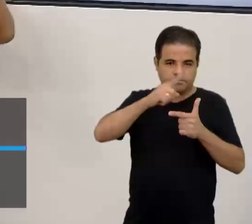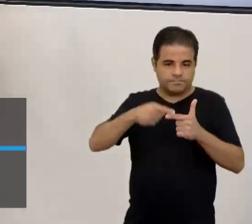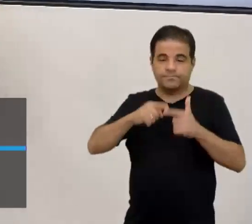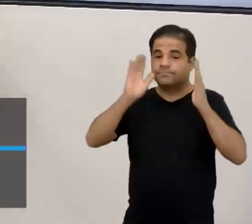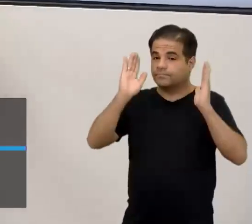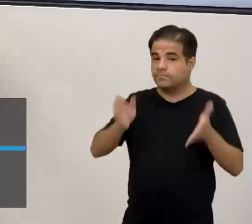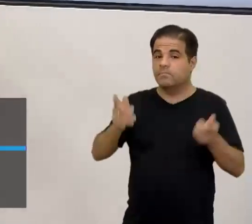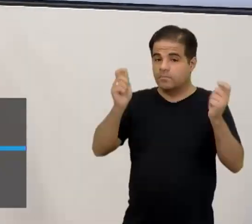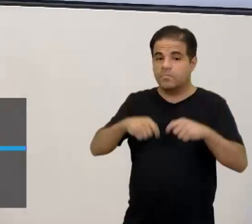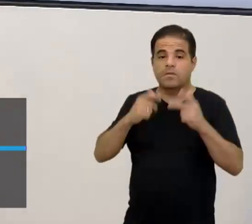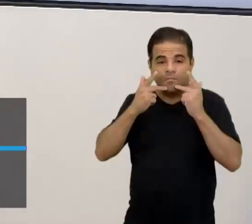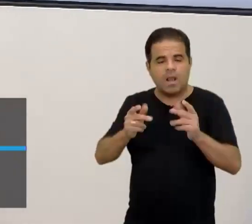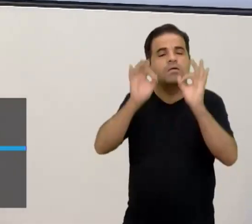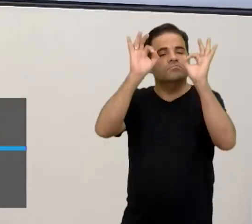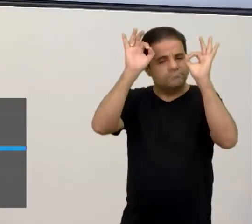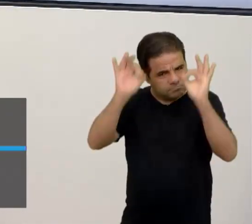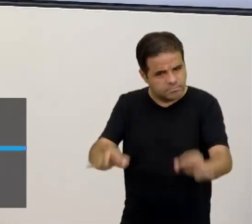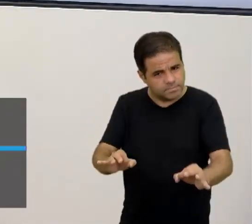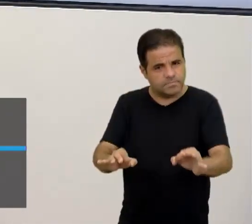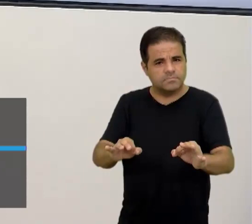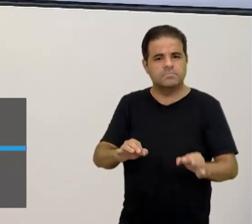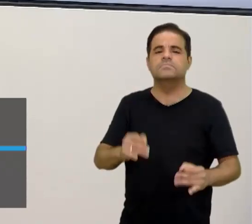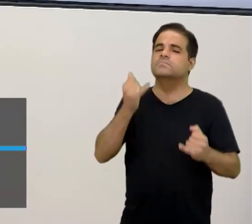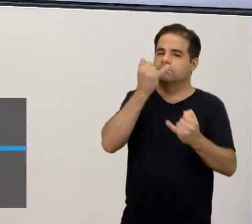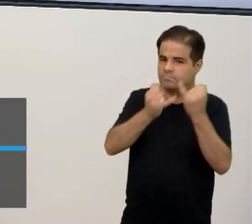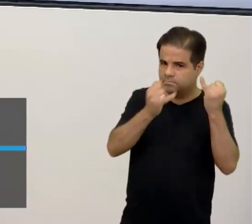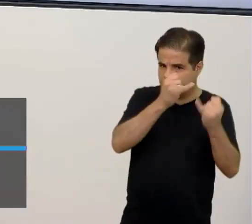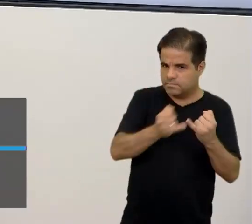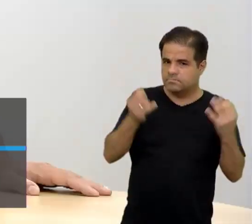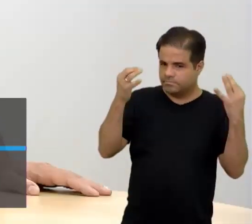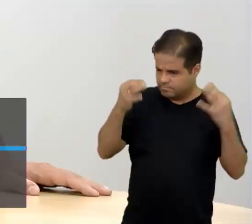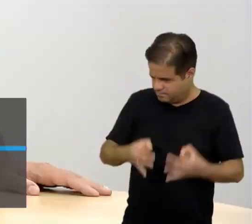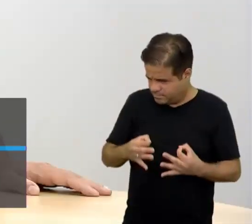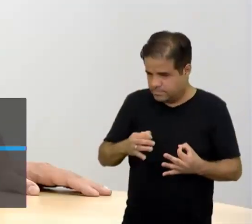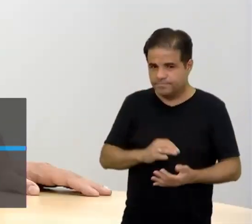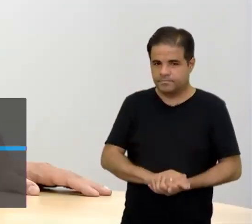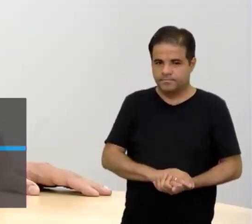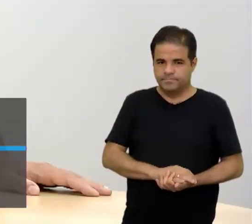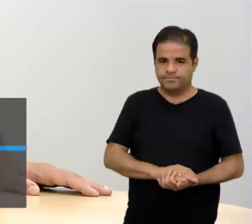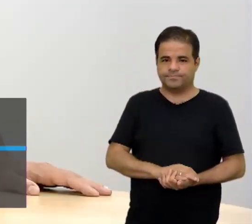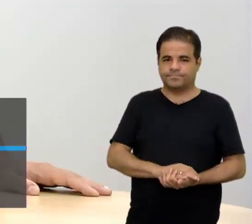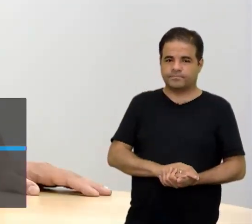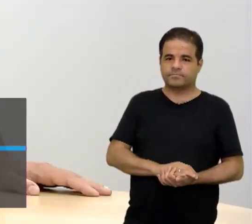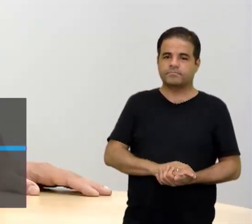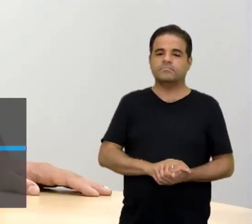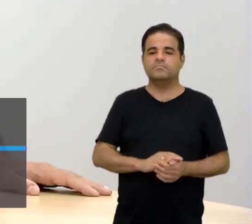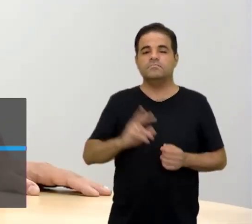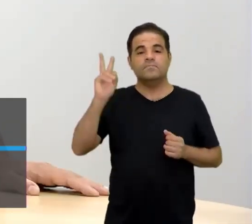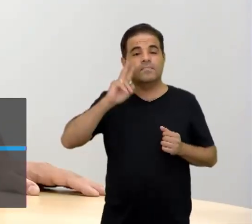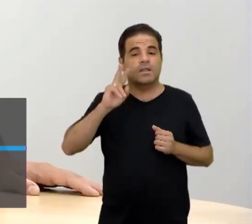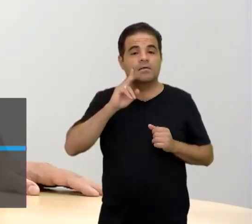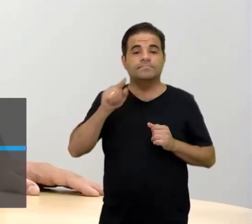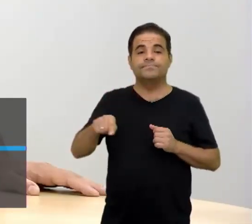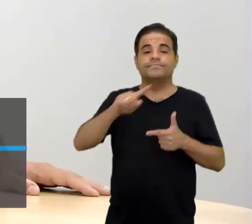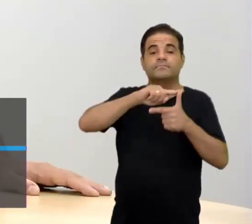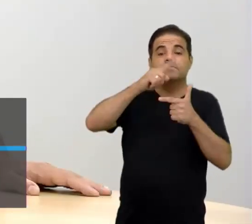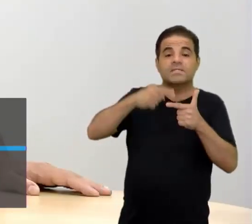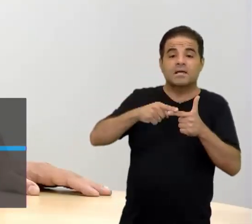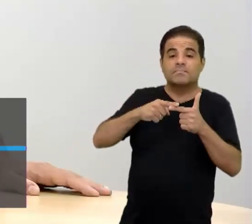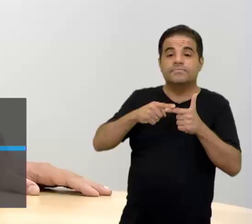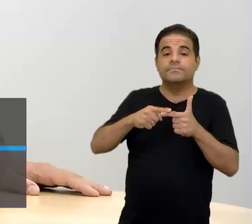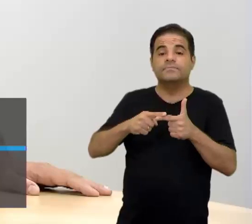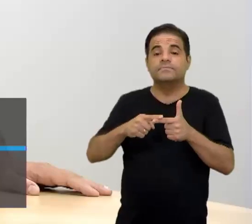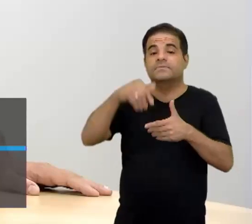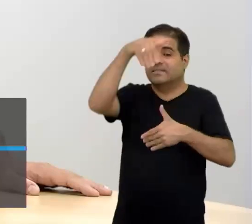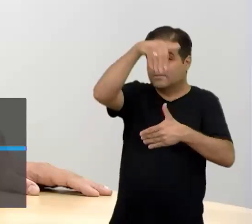Eu já posso falar com certeza que eles são semelhantes. Perfeito. E você falou nesse caso aí também, né? Lembrando que esse ângulo ele tem